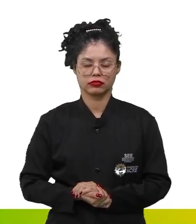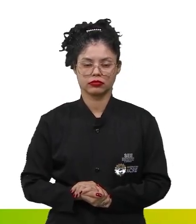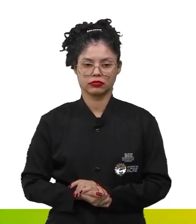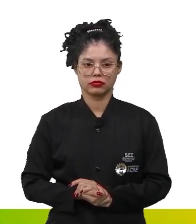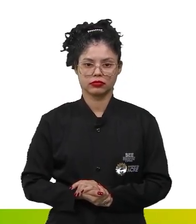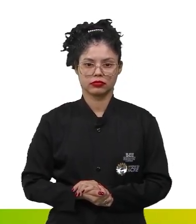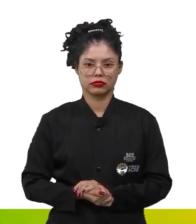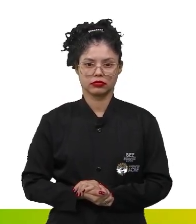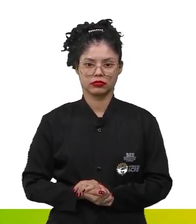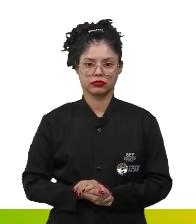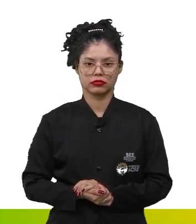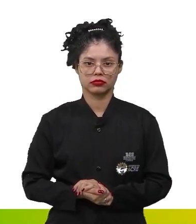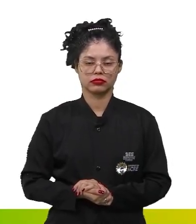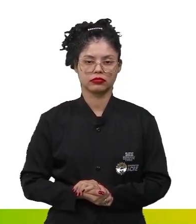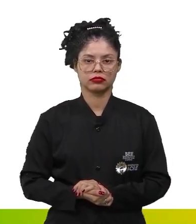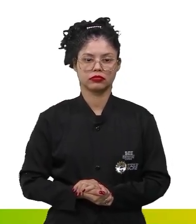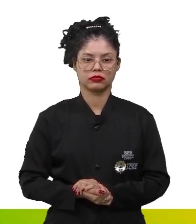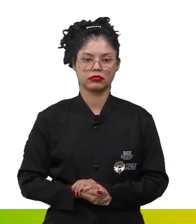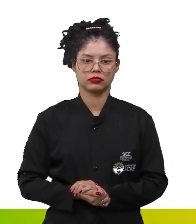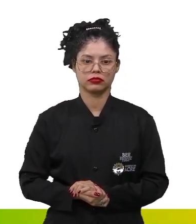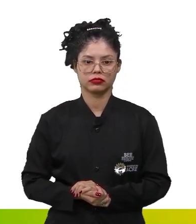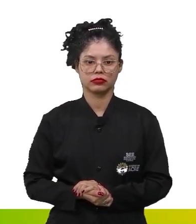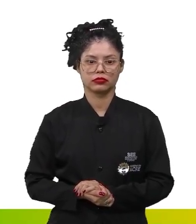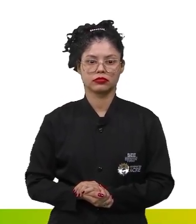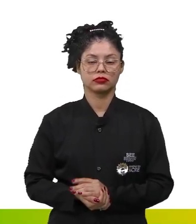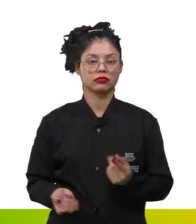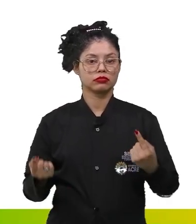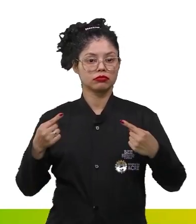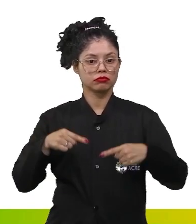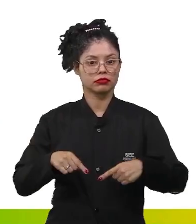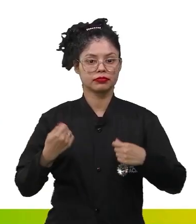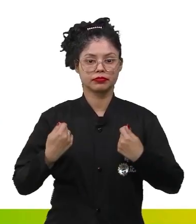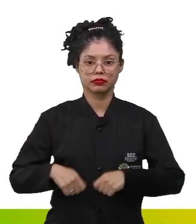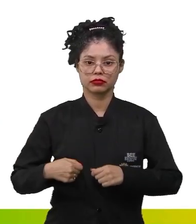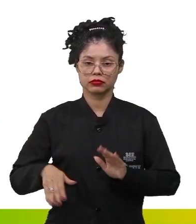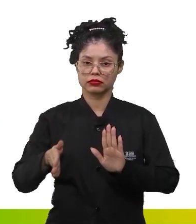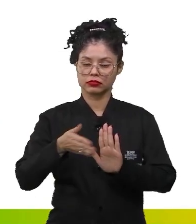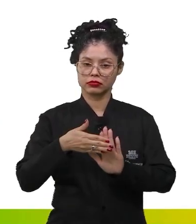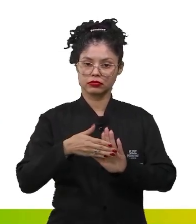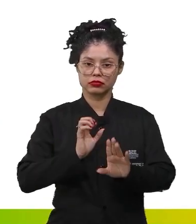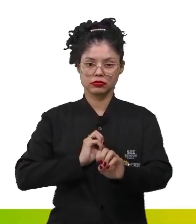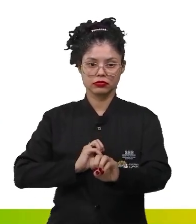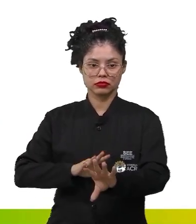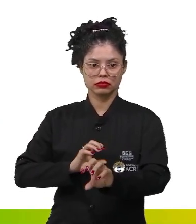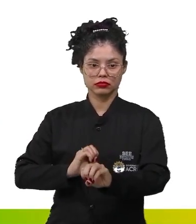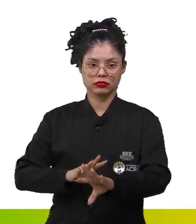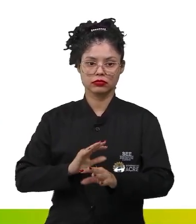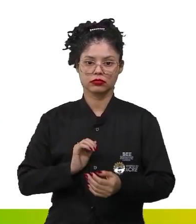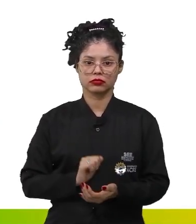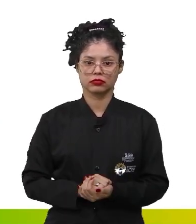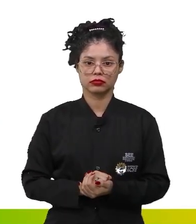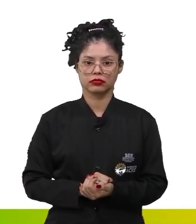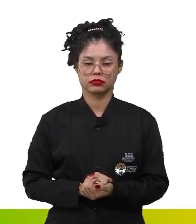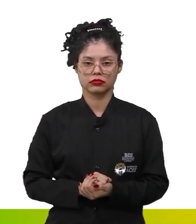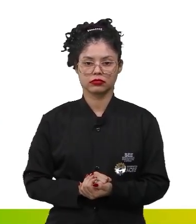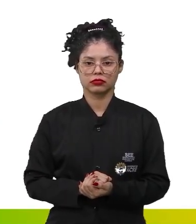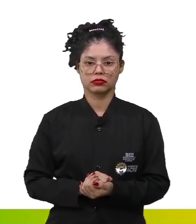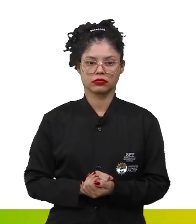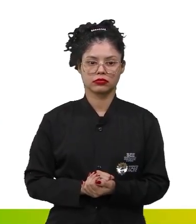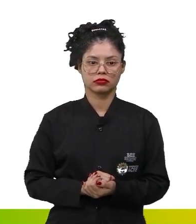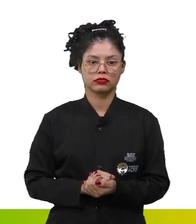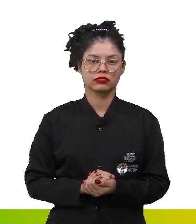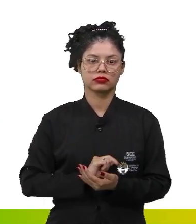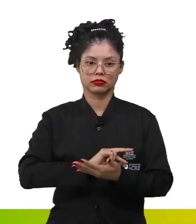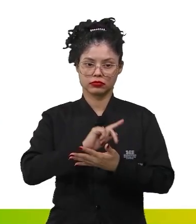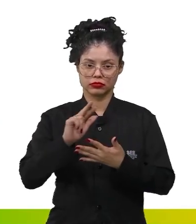por essas pessoas de inferiores. Para combatê-los, é necessário promover sempre, a